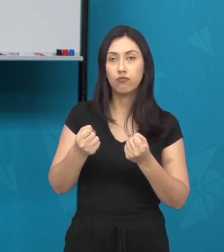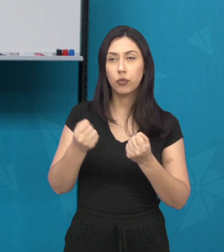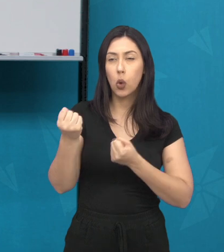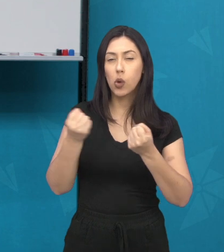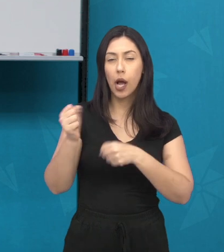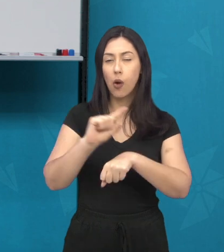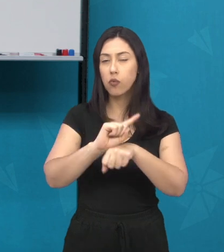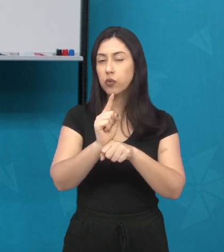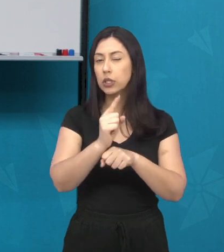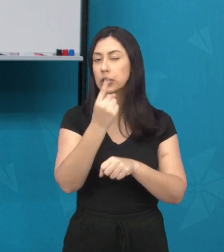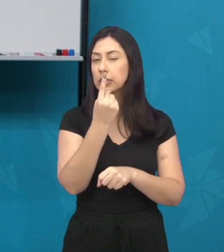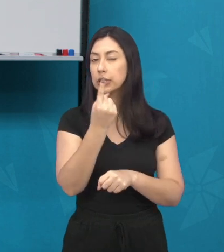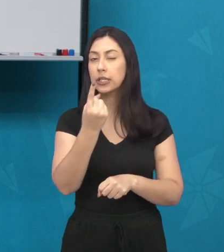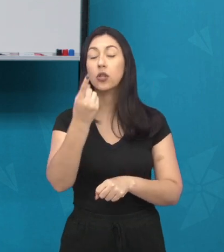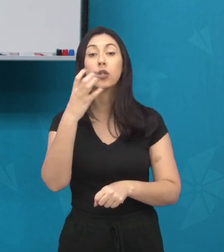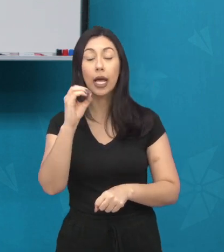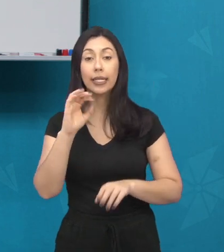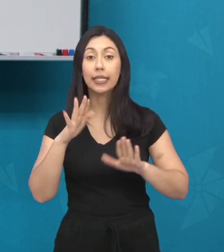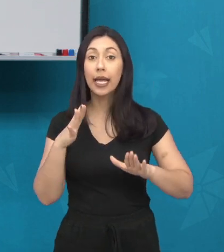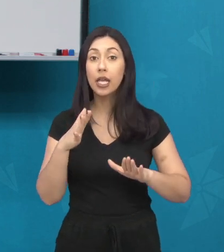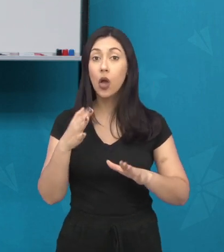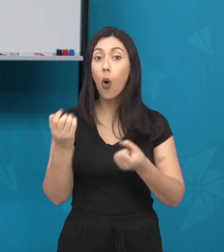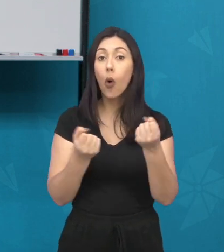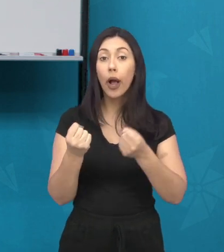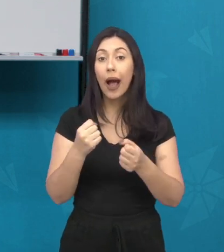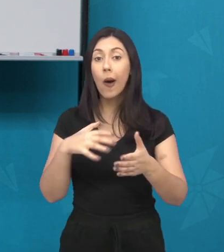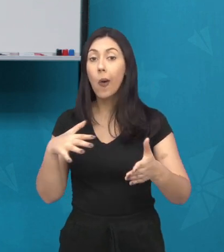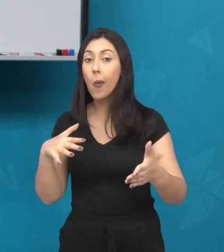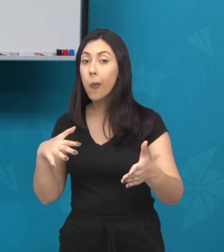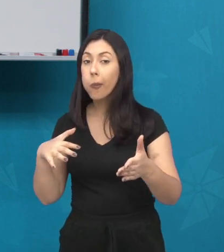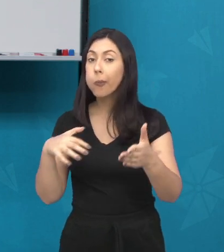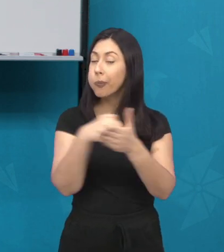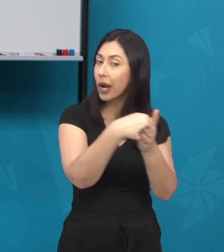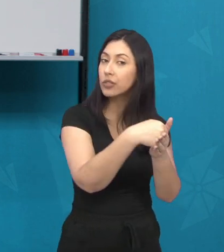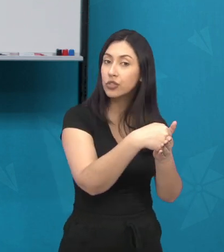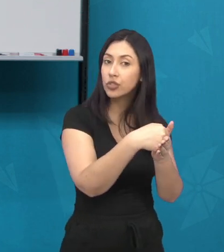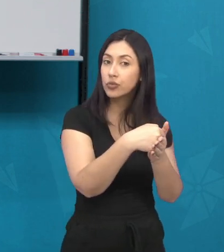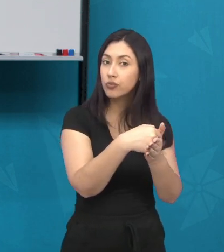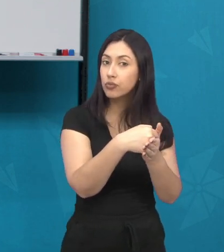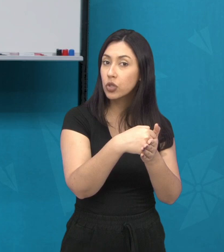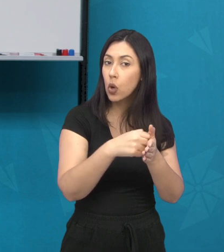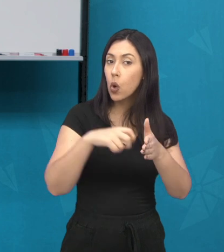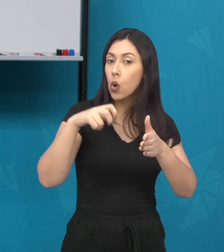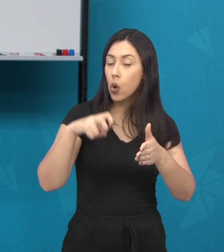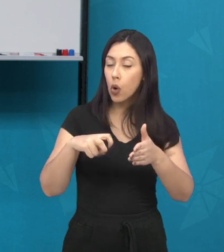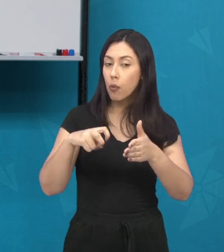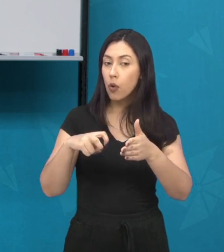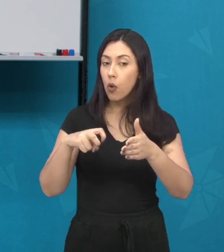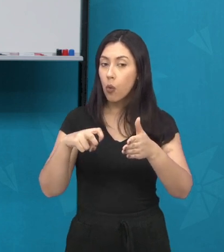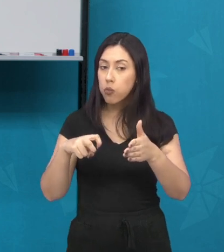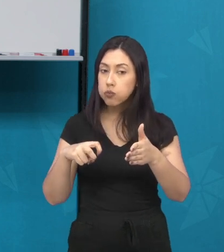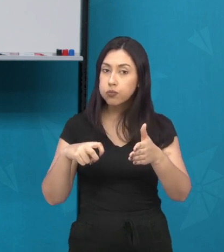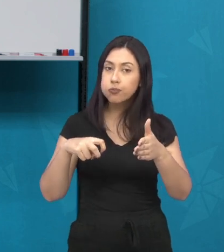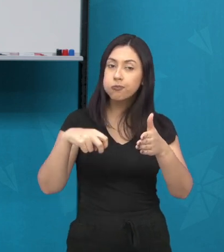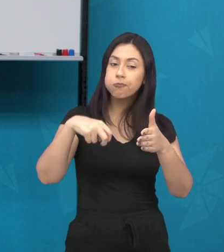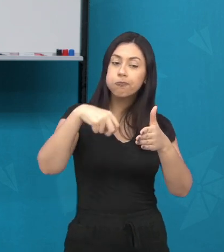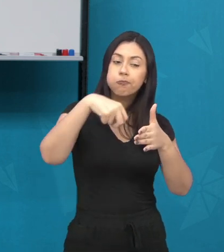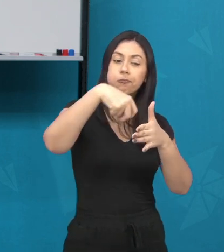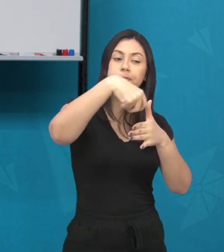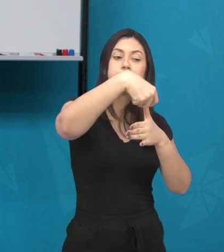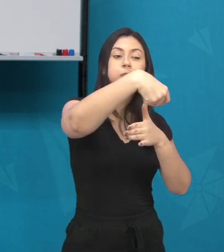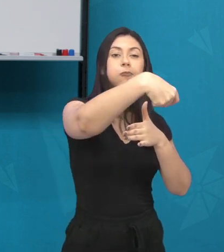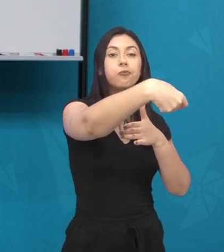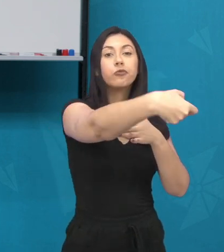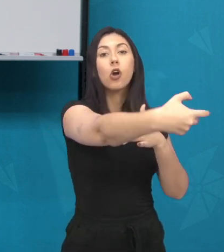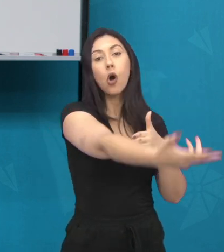110 km/h bate você sofre um acidente de carro e o corpo o seu o seu corpo é projetado à